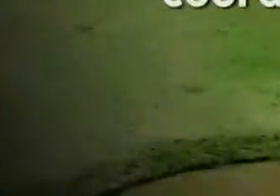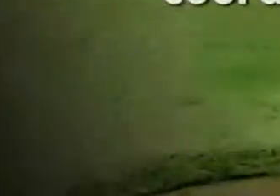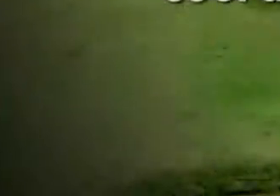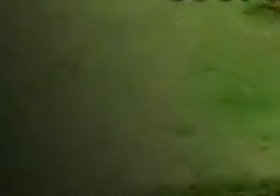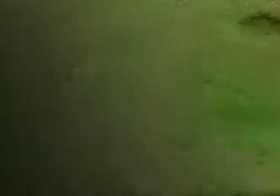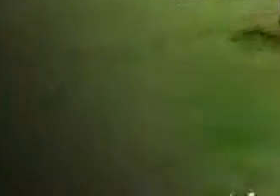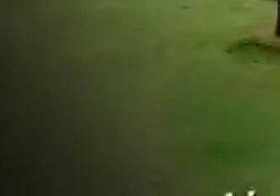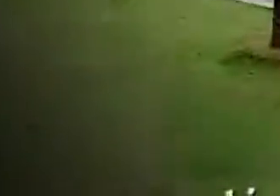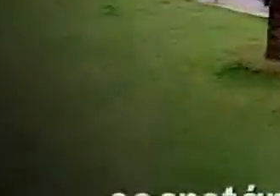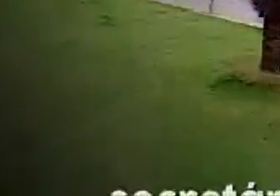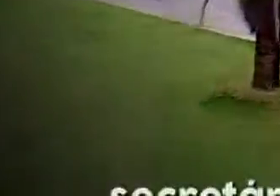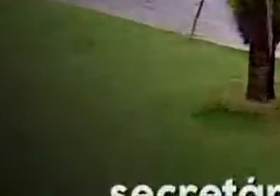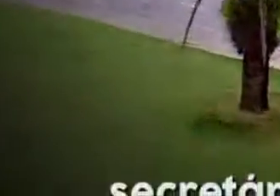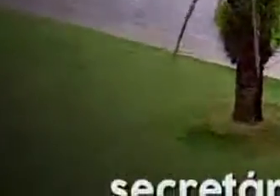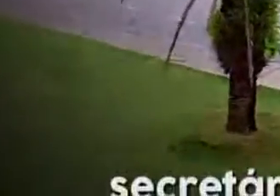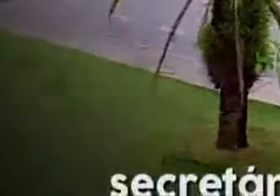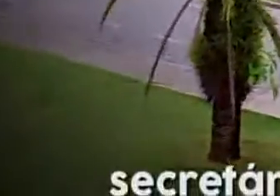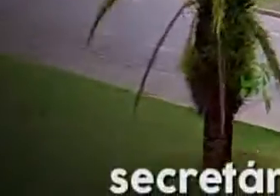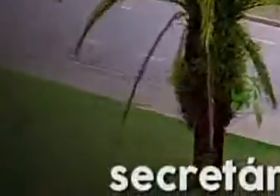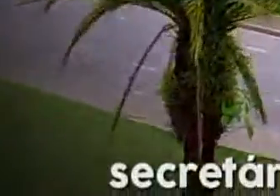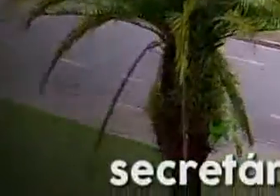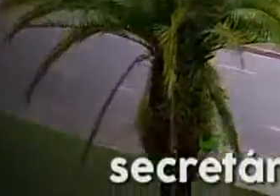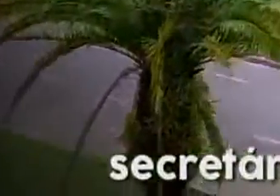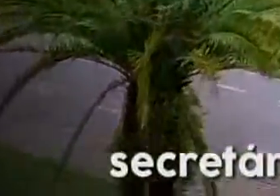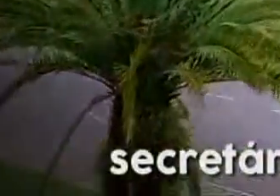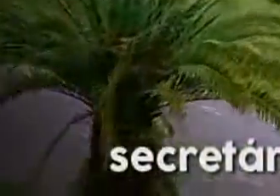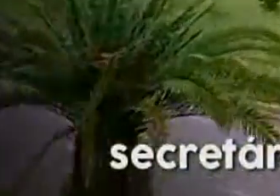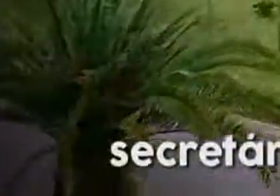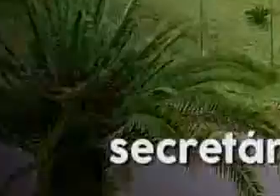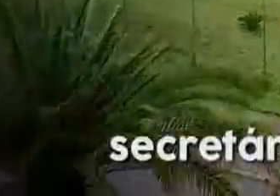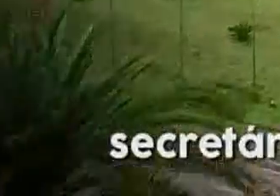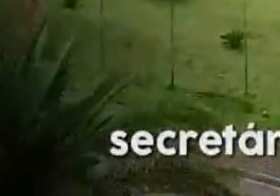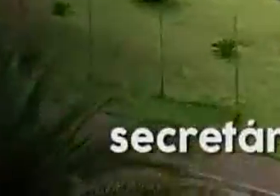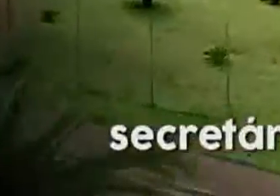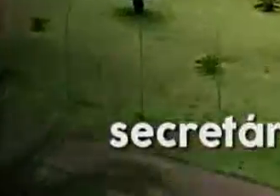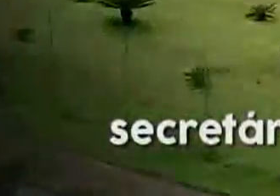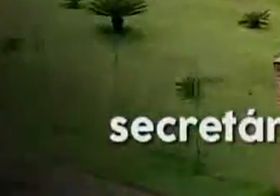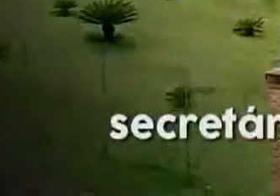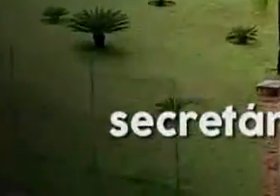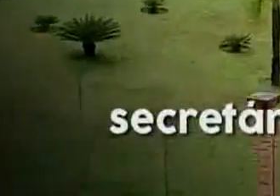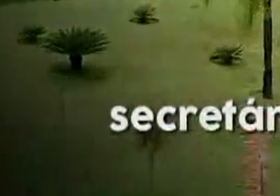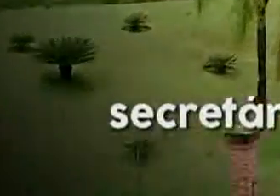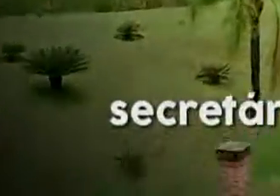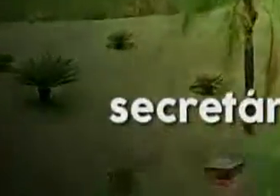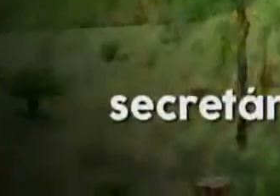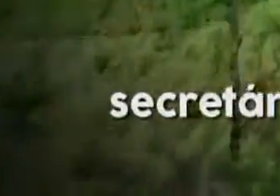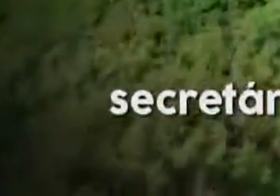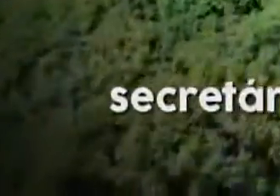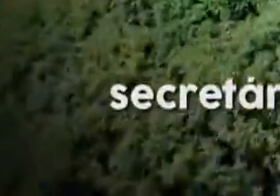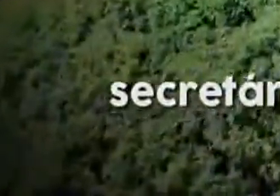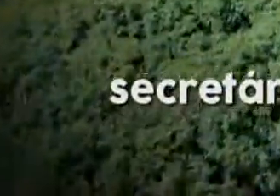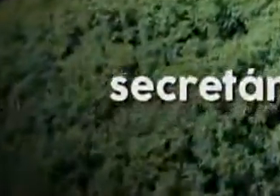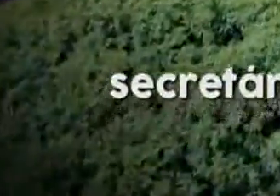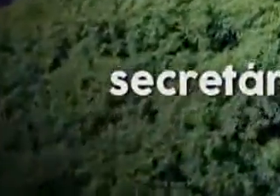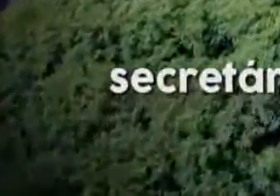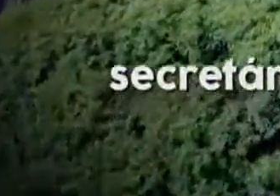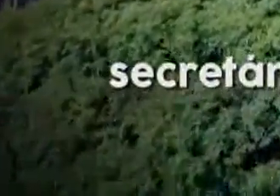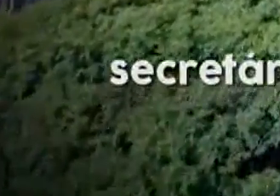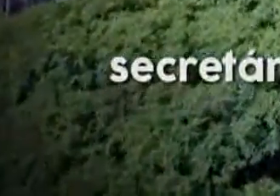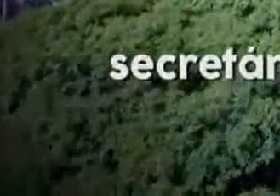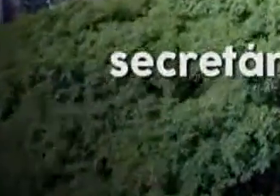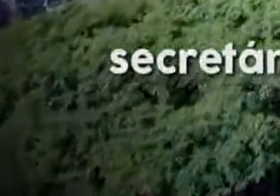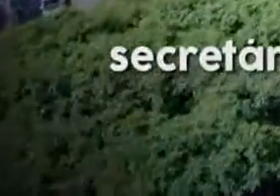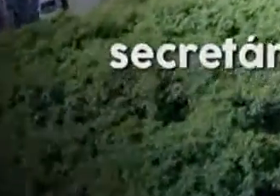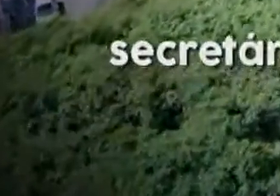nossos tem mais vida nossa vida no teu seio mais amores ó pátria